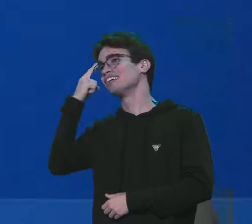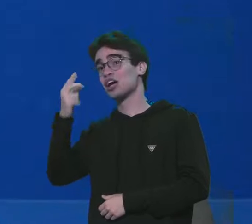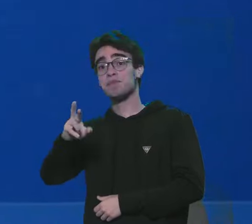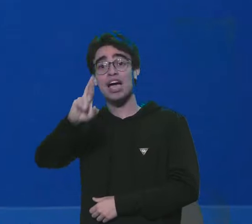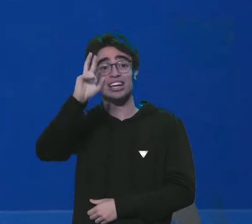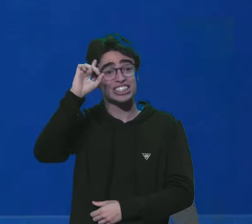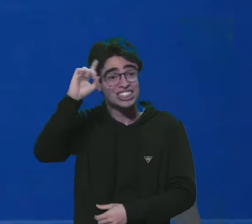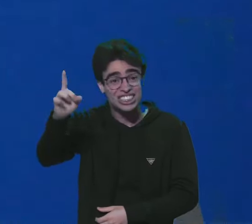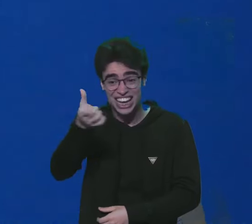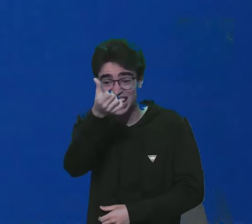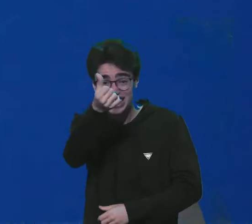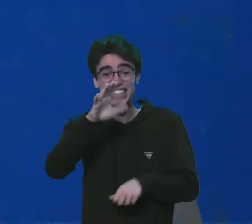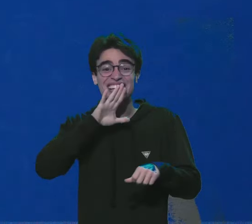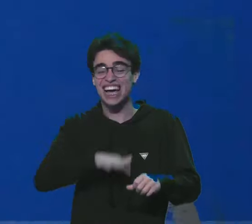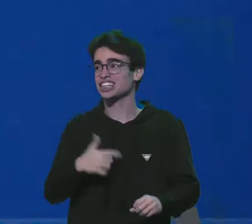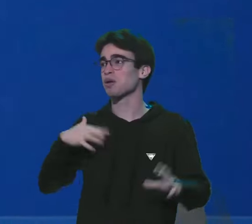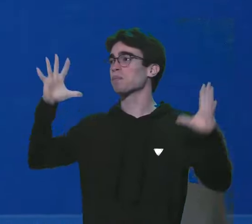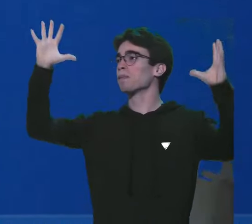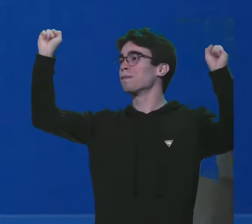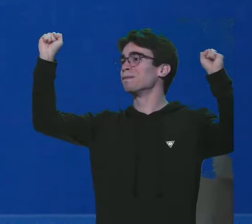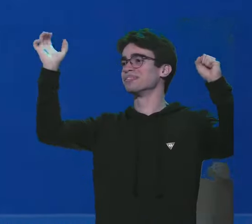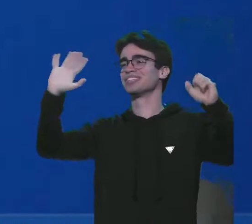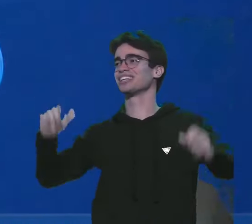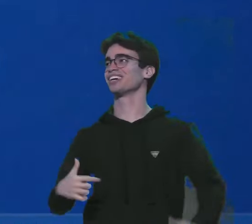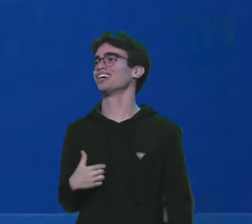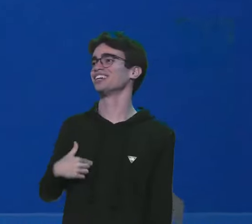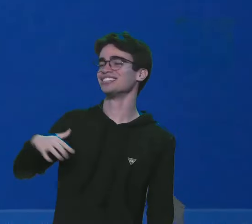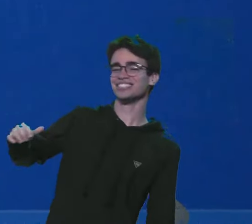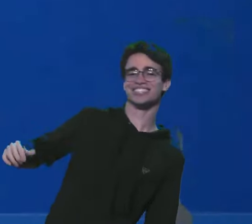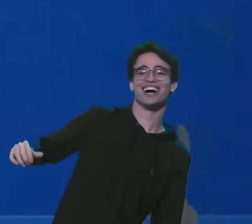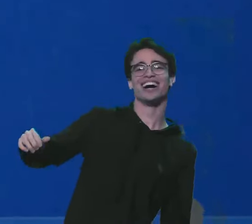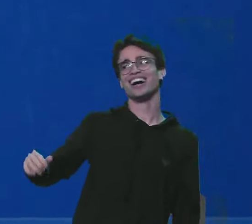6 da tarde que você não precisa nem se apoiar, né? Você vai dando glória a Deus aqui, ó.